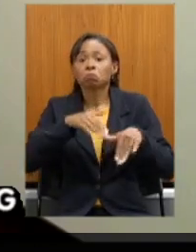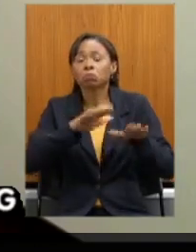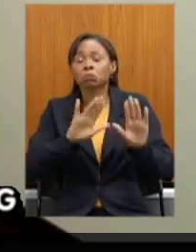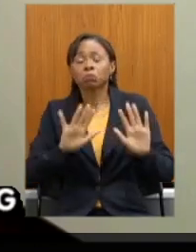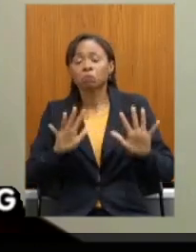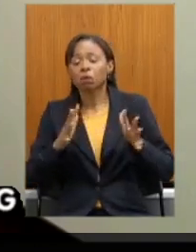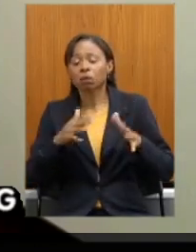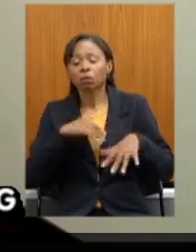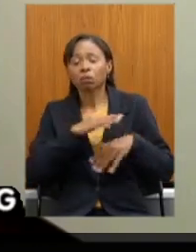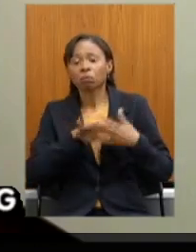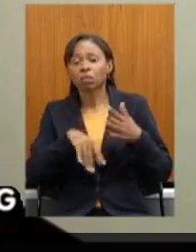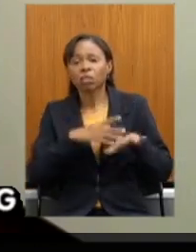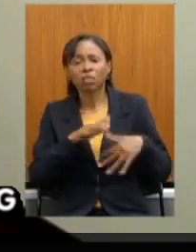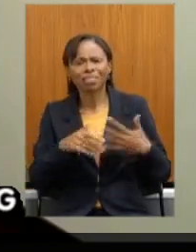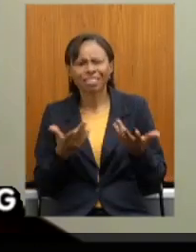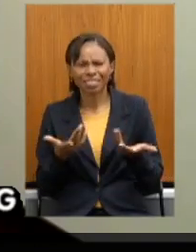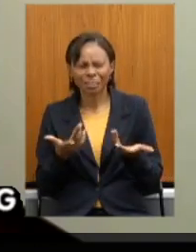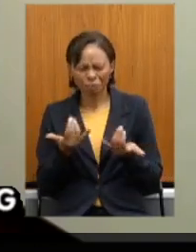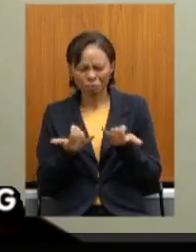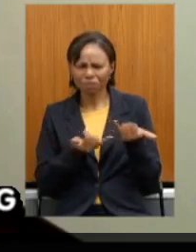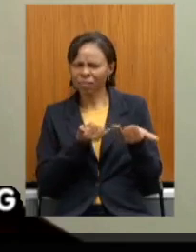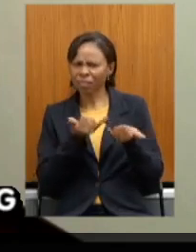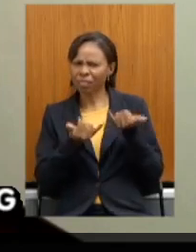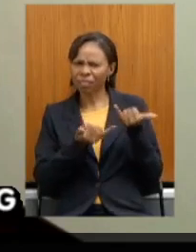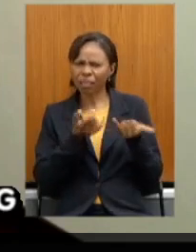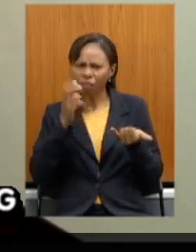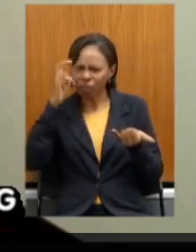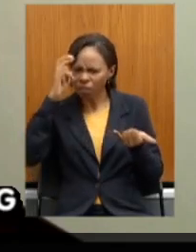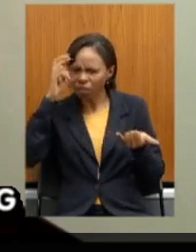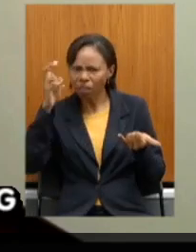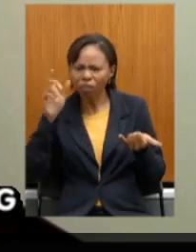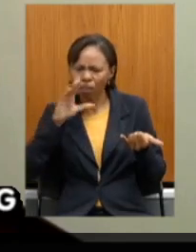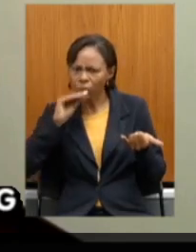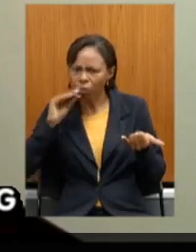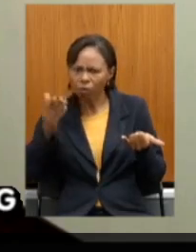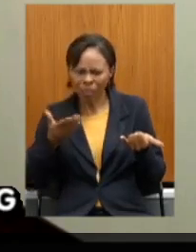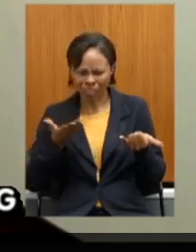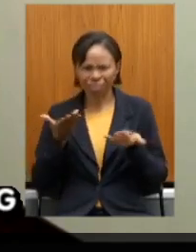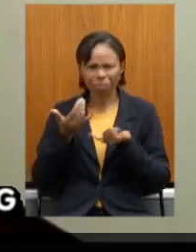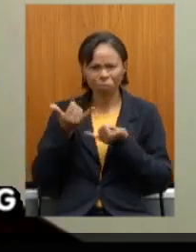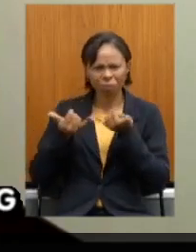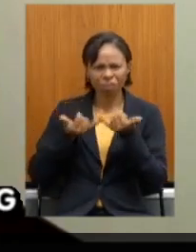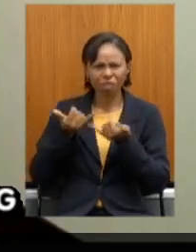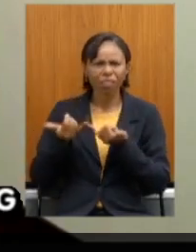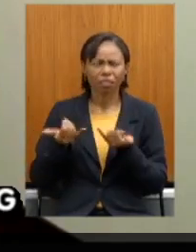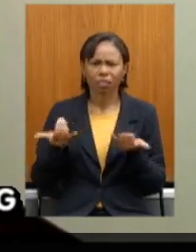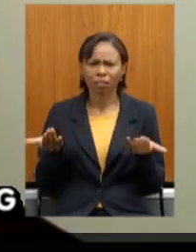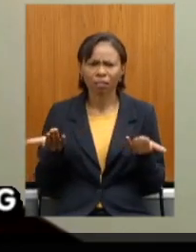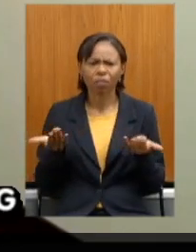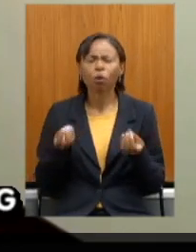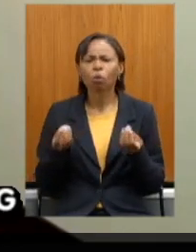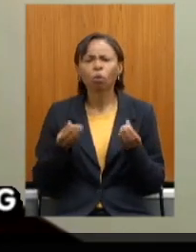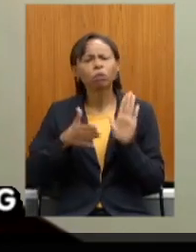deputados. Onde está nessa proposta de reforma a garantia de que o governo